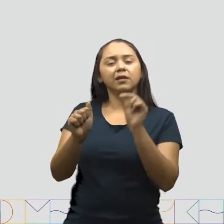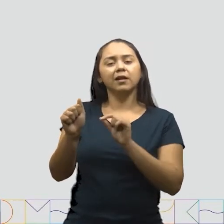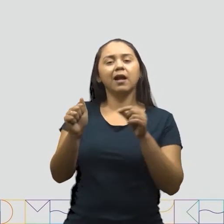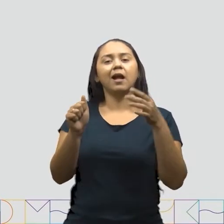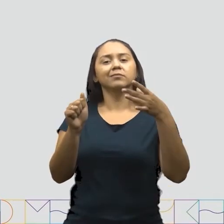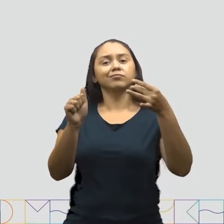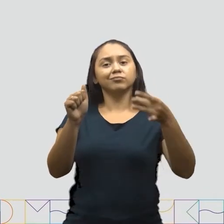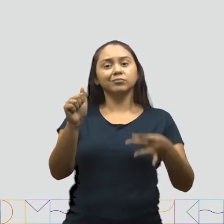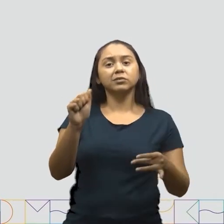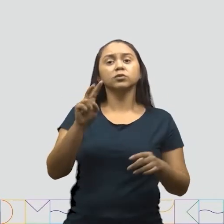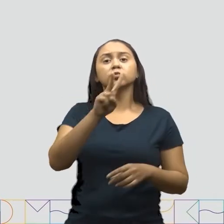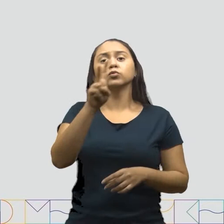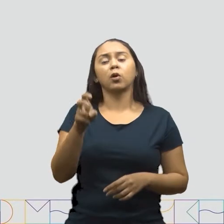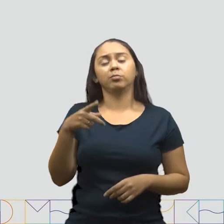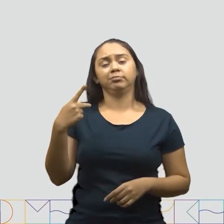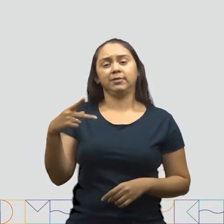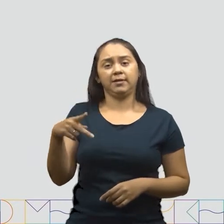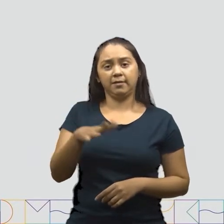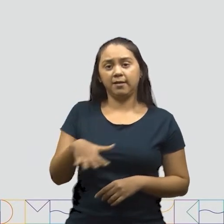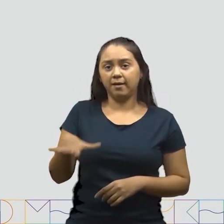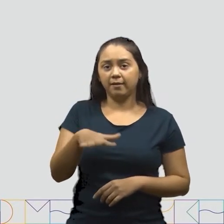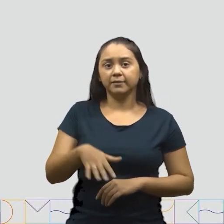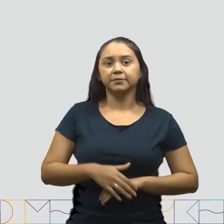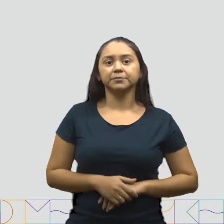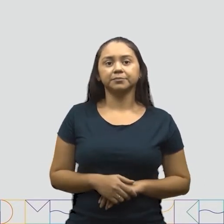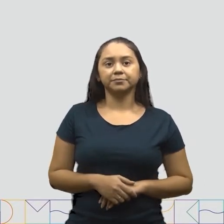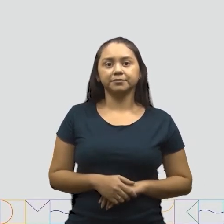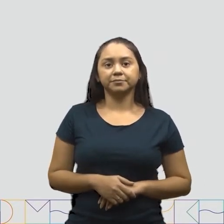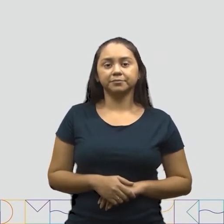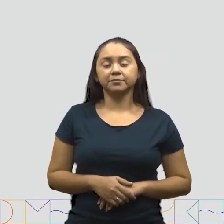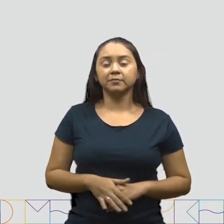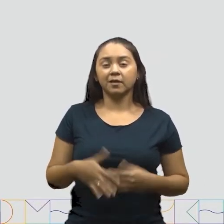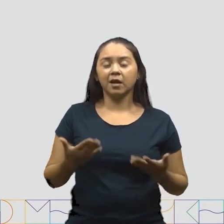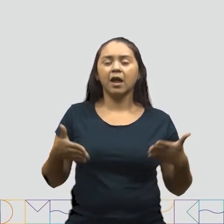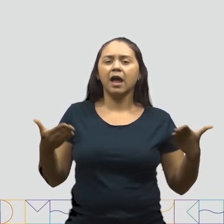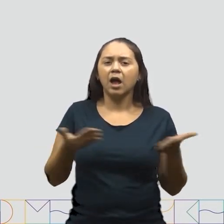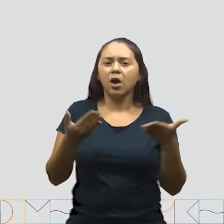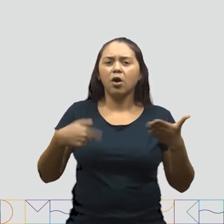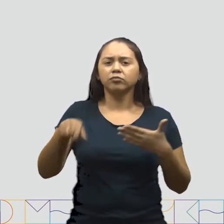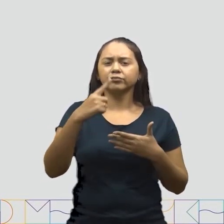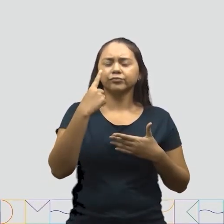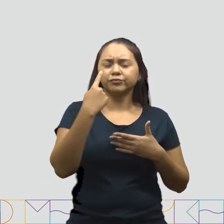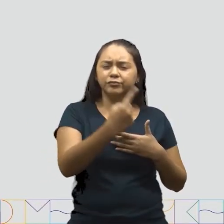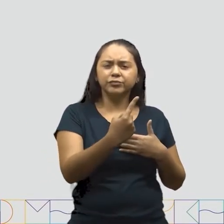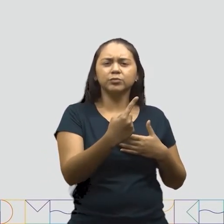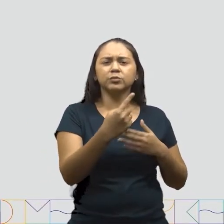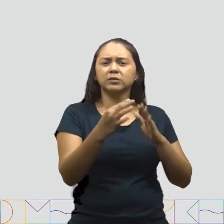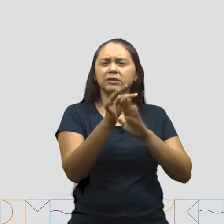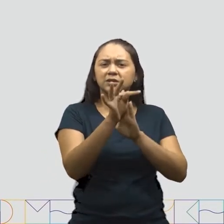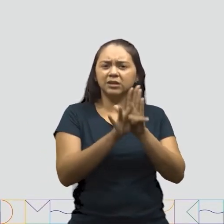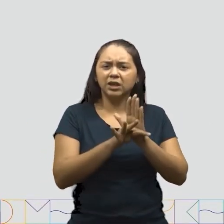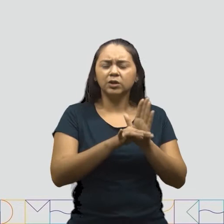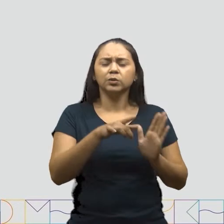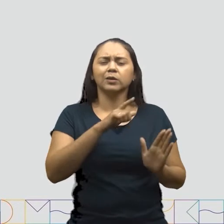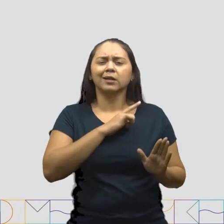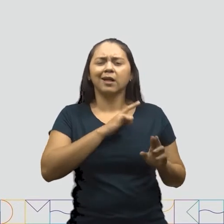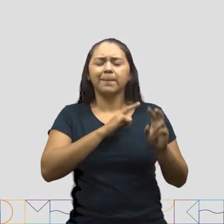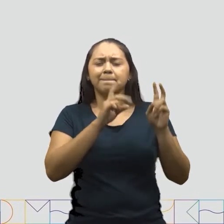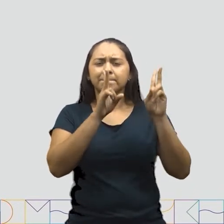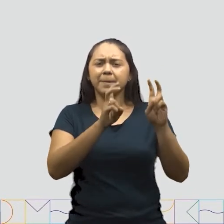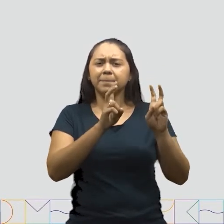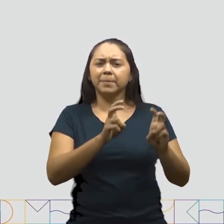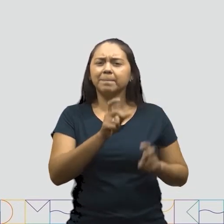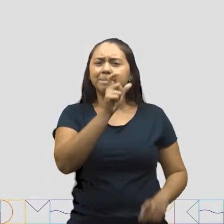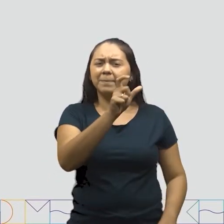informações sobre as abelhas. Agora, destaque no texto termos científicos. São